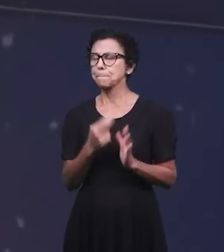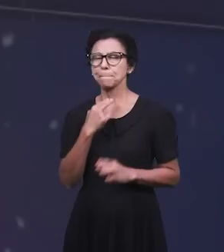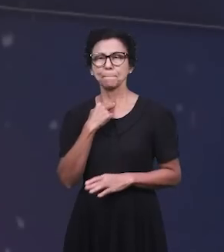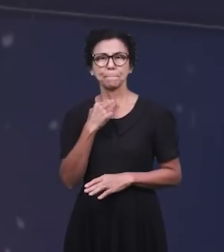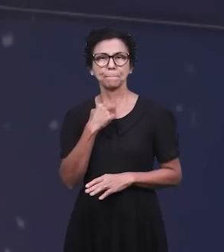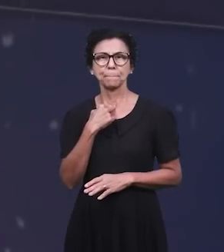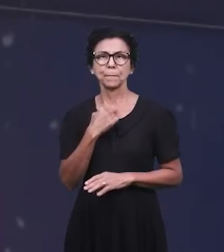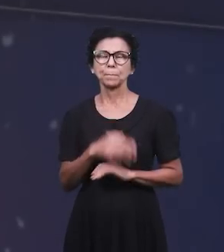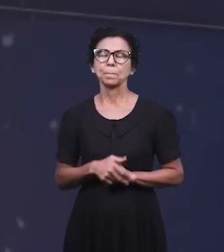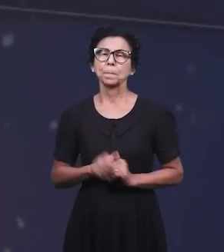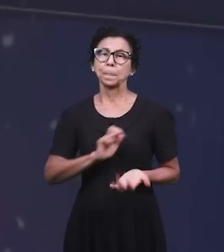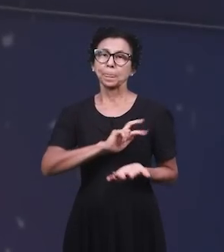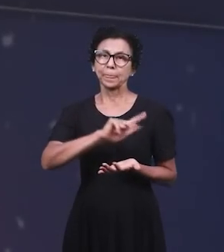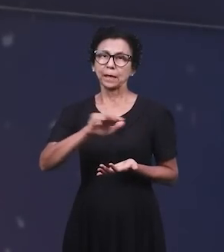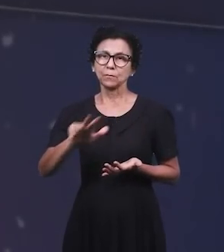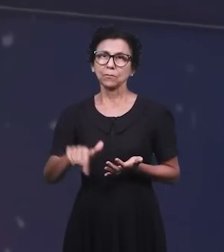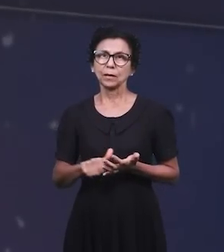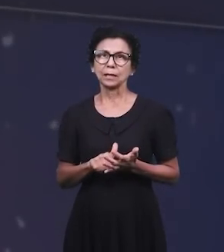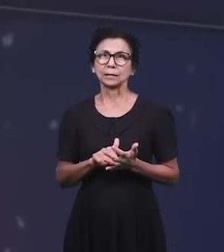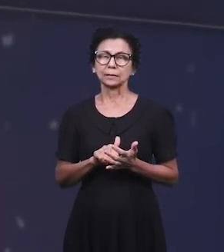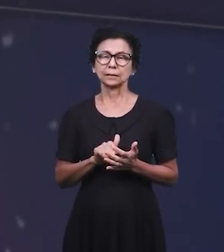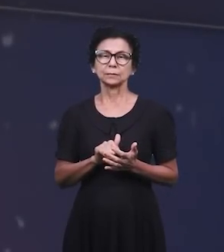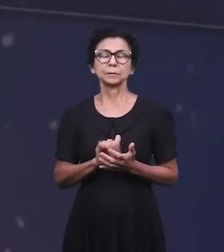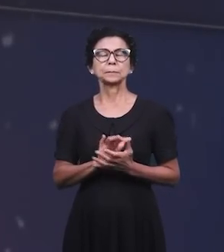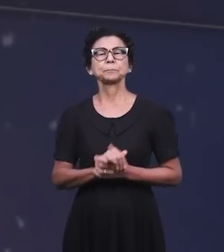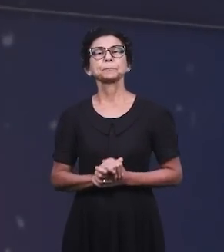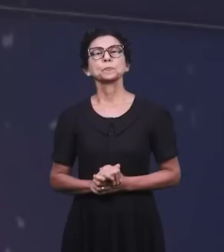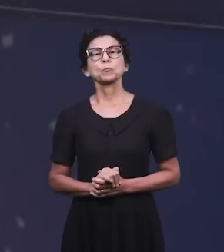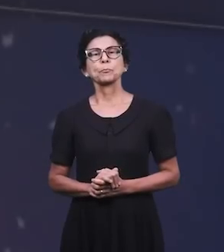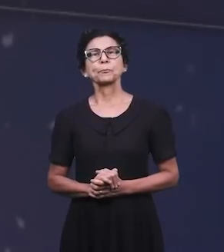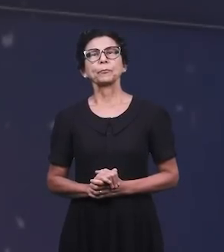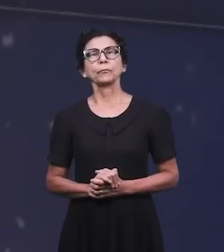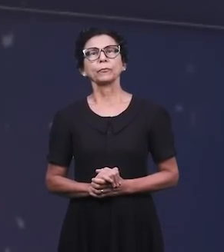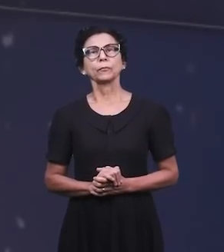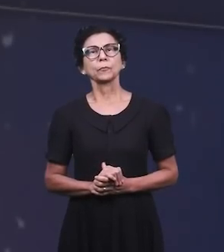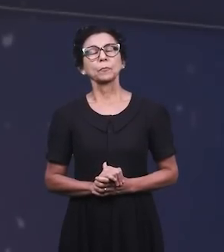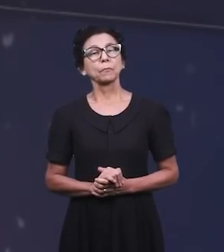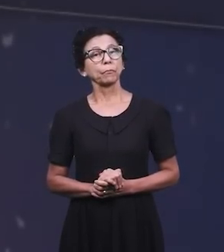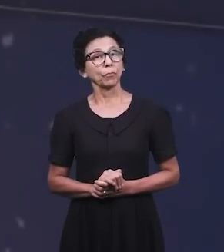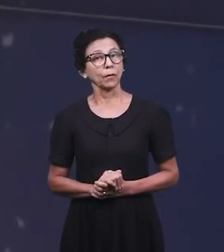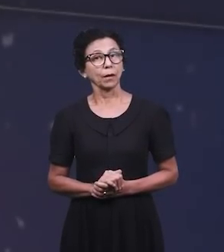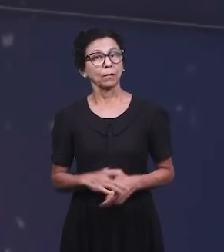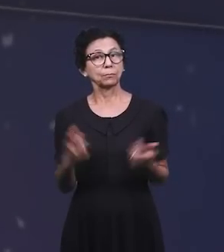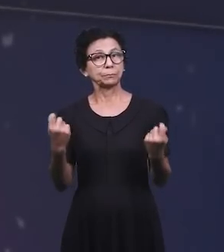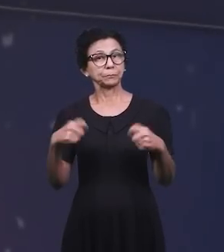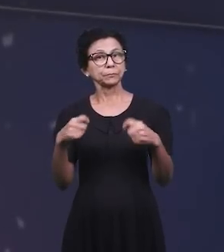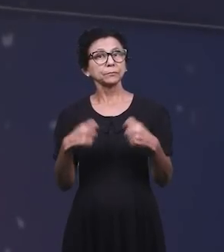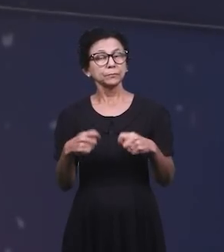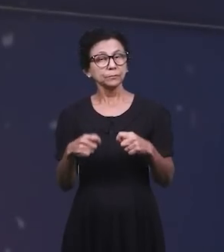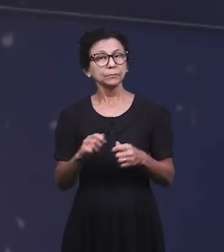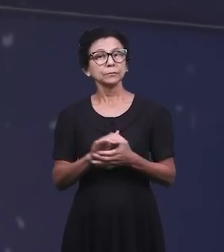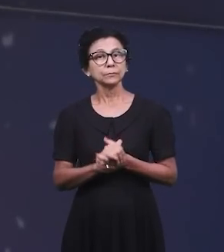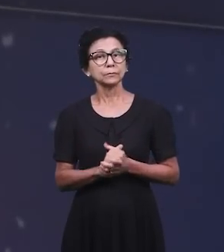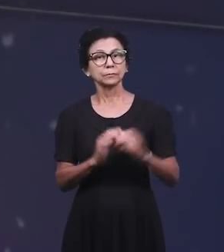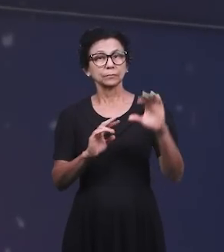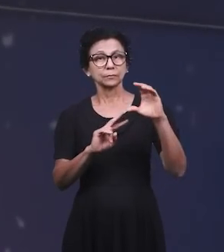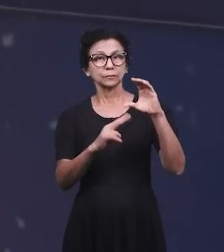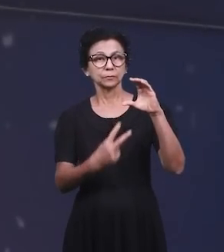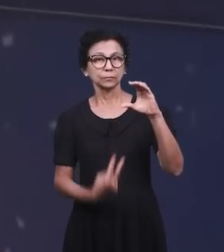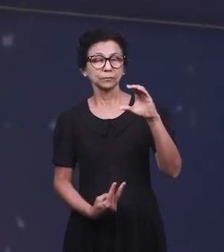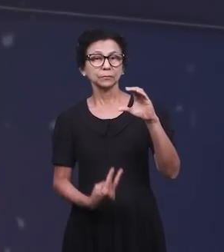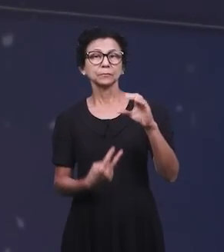poderíamos falar várias aqui, mas eu vou parar por aqui, mas é para dar exemplo. Mas muito bom. Né? Da necessidade que se tem de criptografia